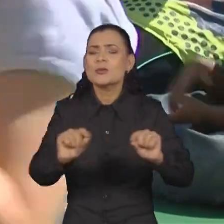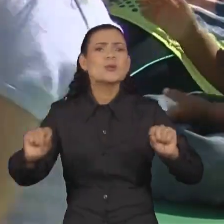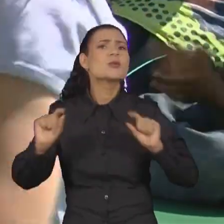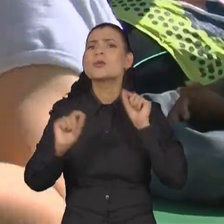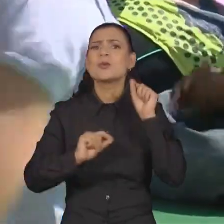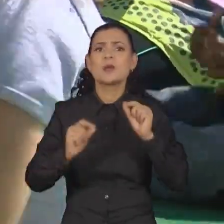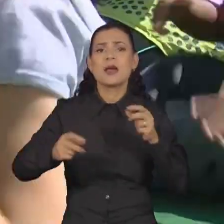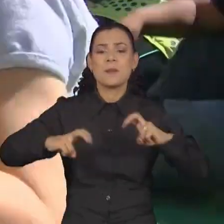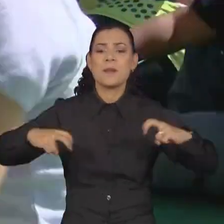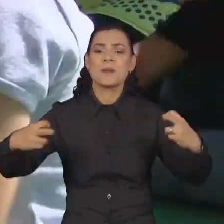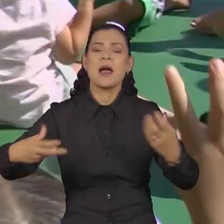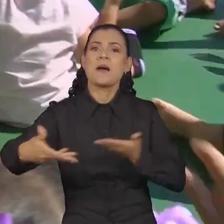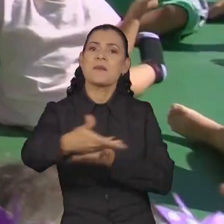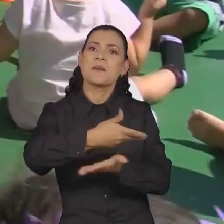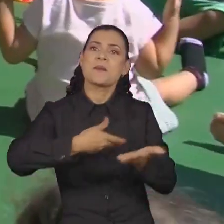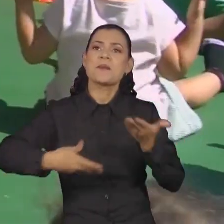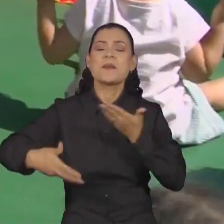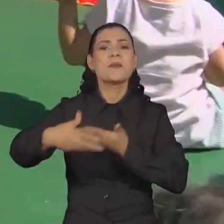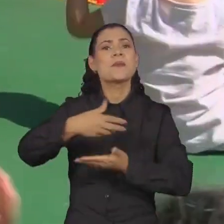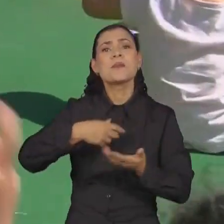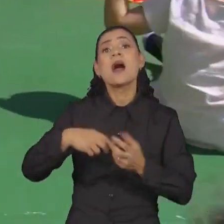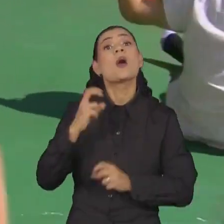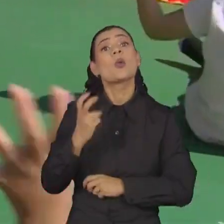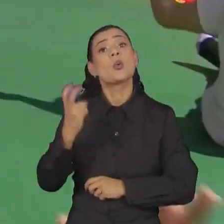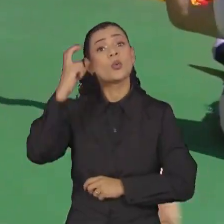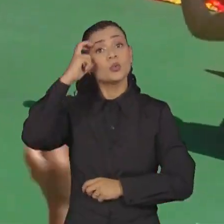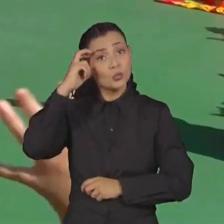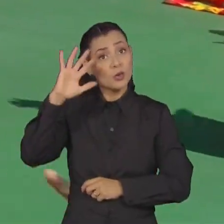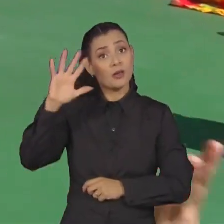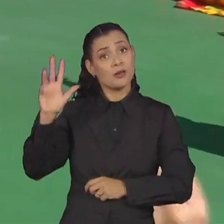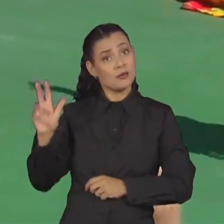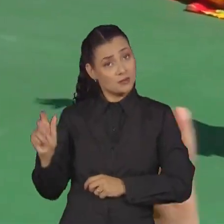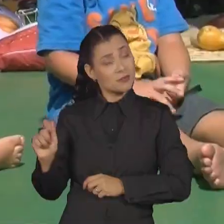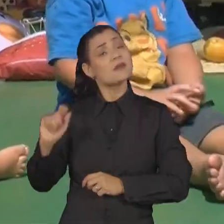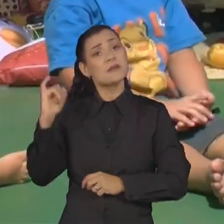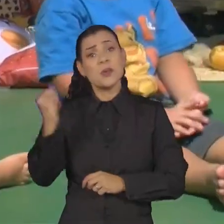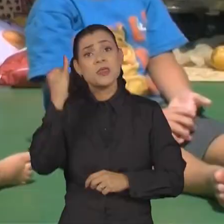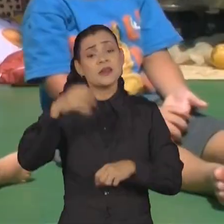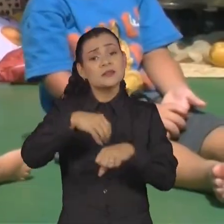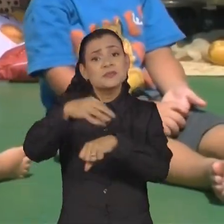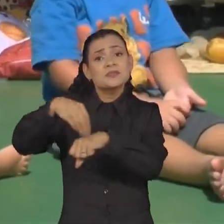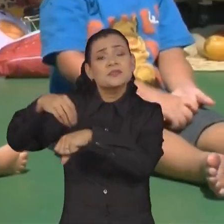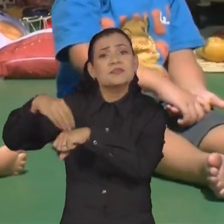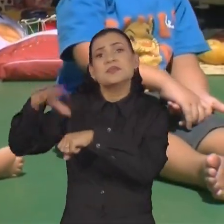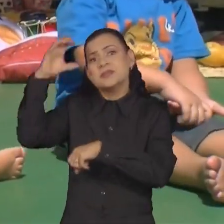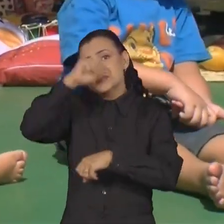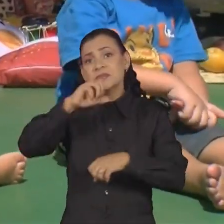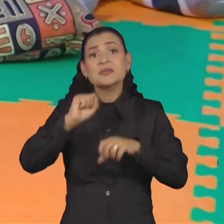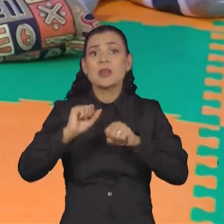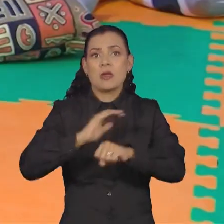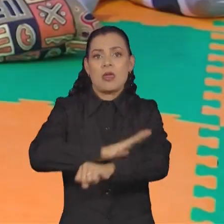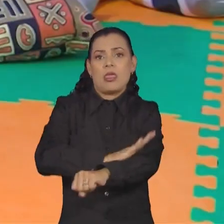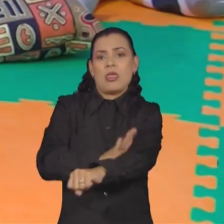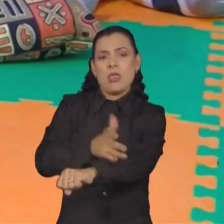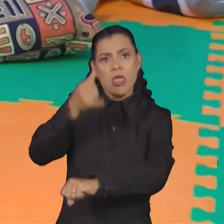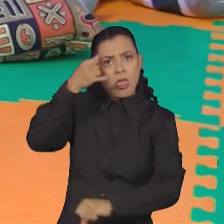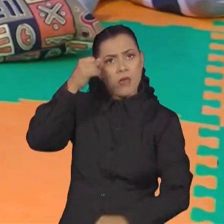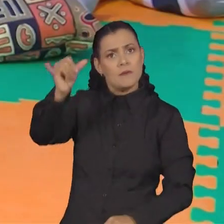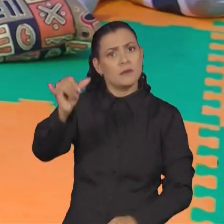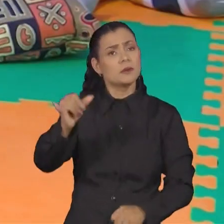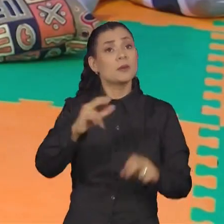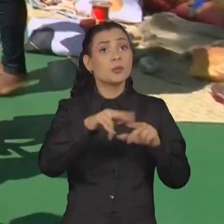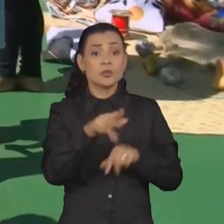ritual de roda e dança da cultura africana tem sido uma ótima ferramenta para a educação antirracista. Mesmo eles ainda